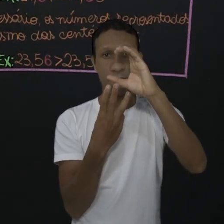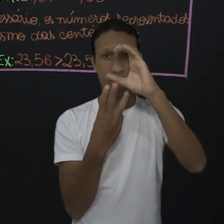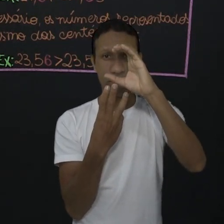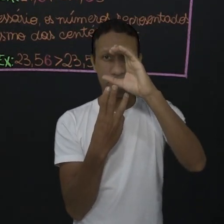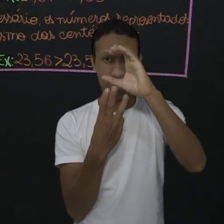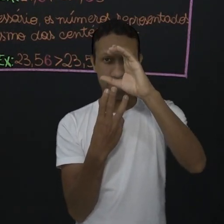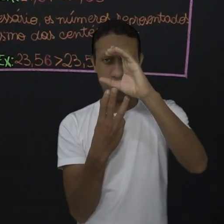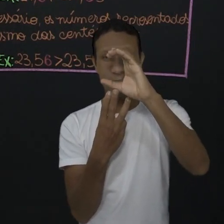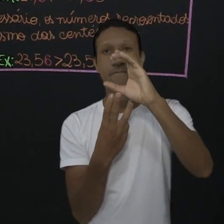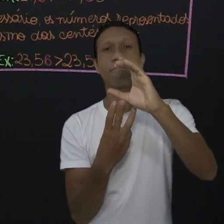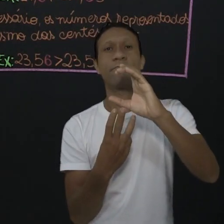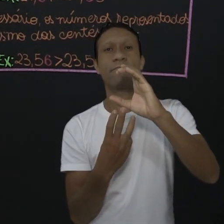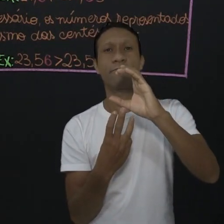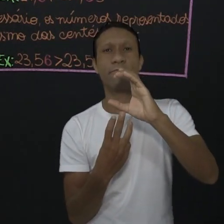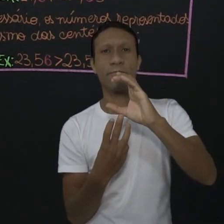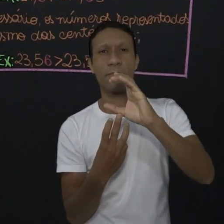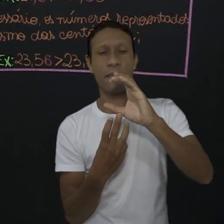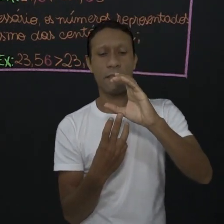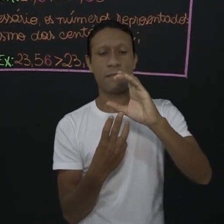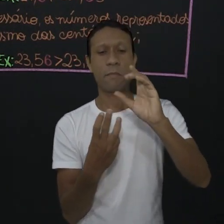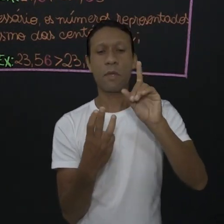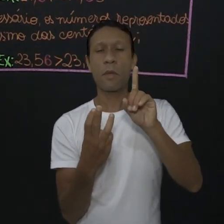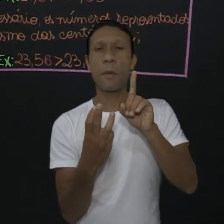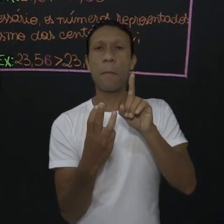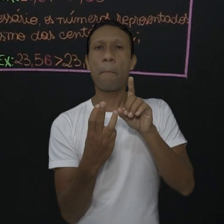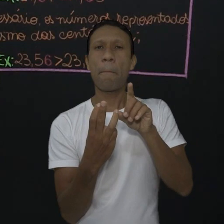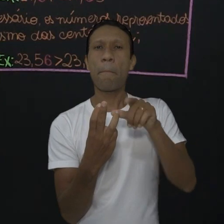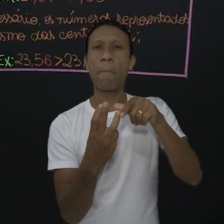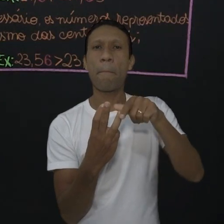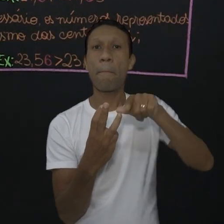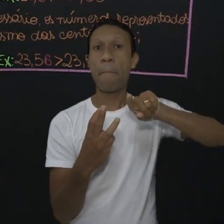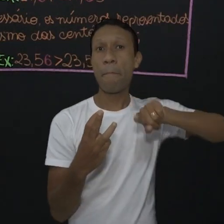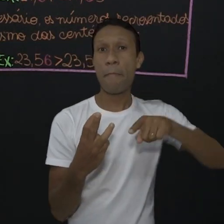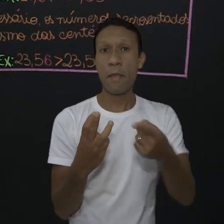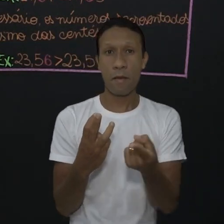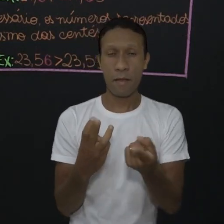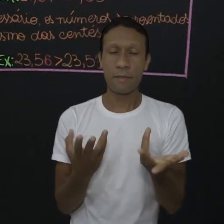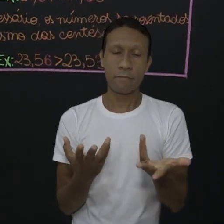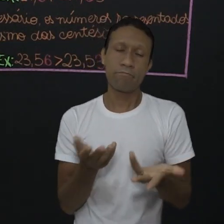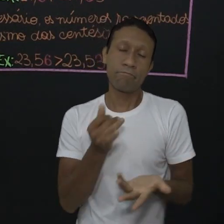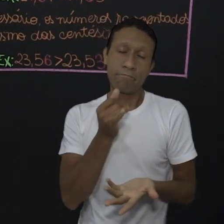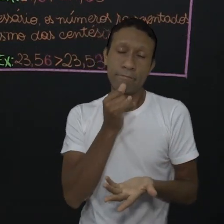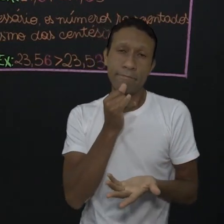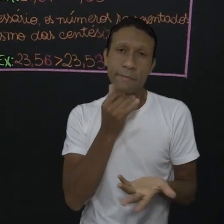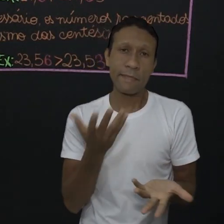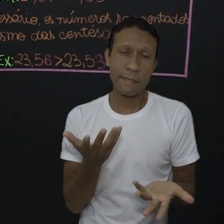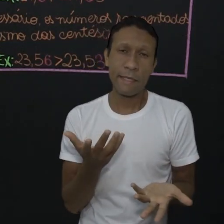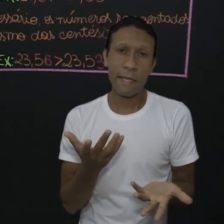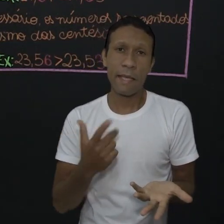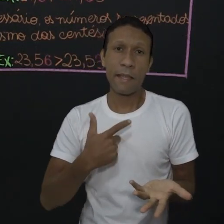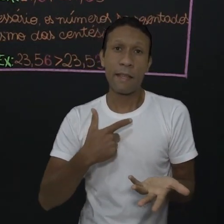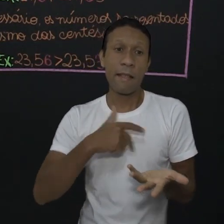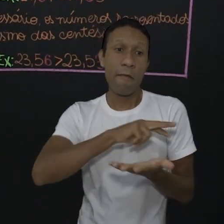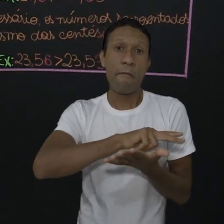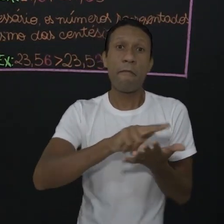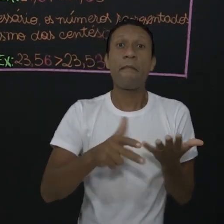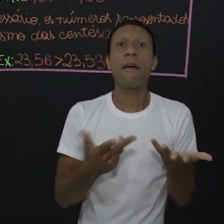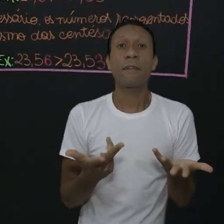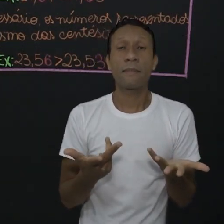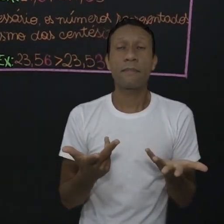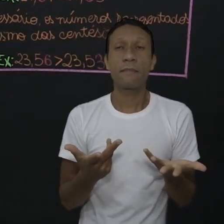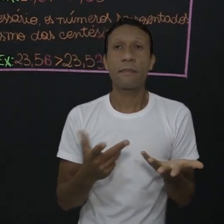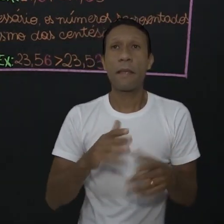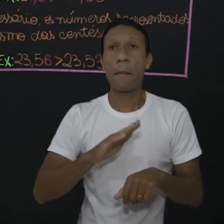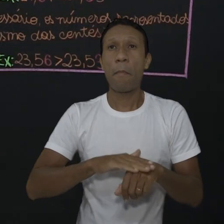centésimos. Assim como o 7 equivale aos milésimos. É lógico, pessoal, que eu tenho muito mais